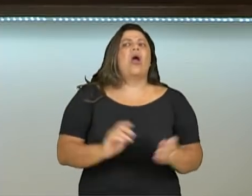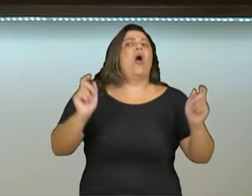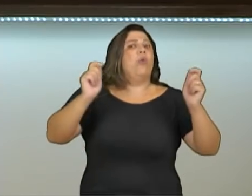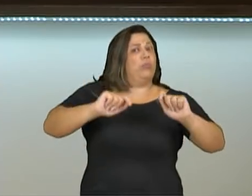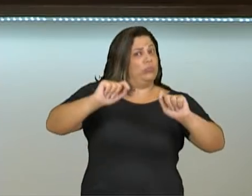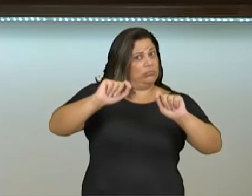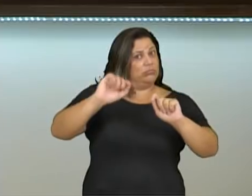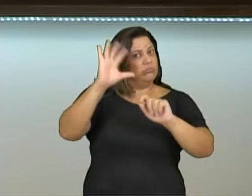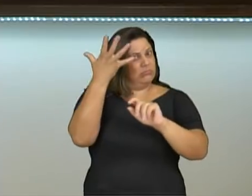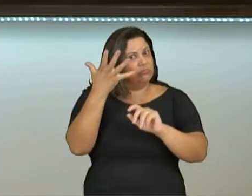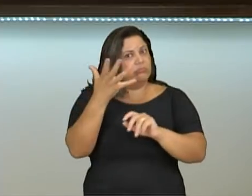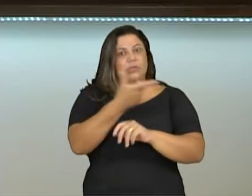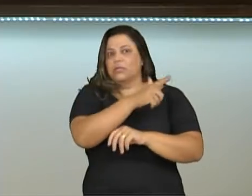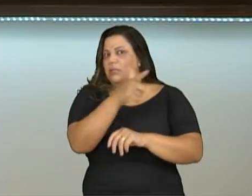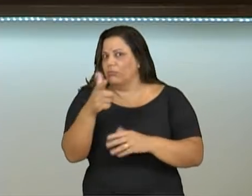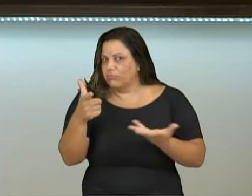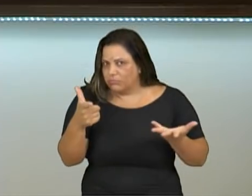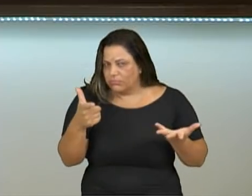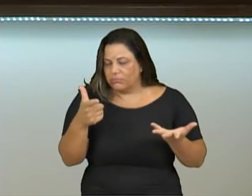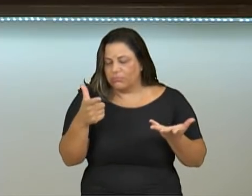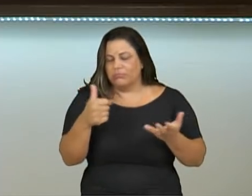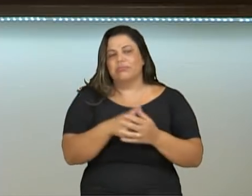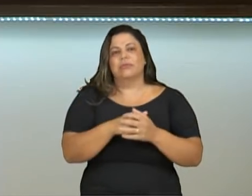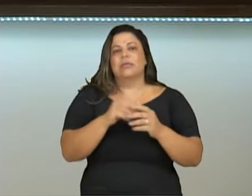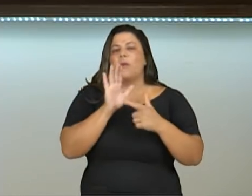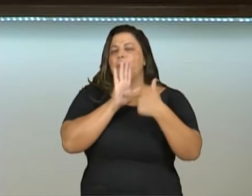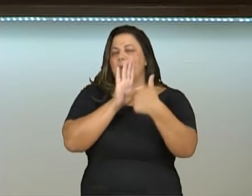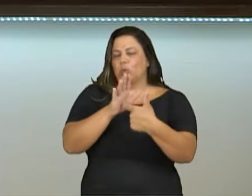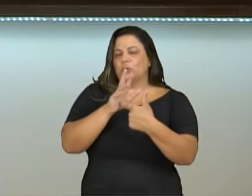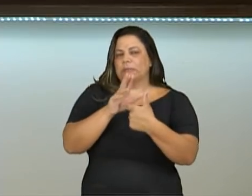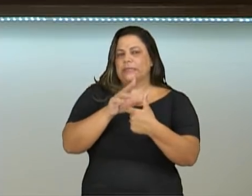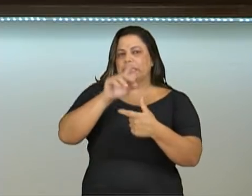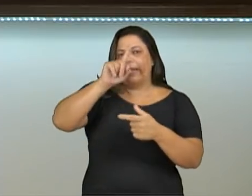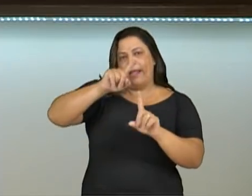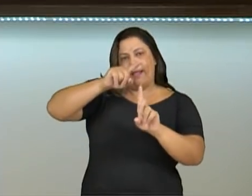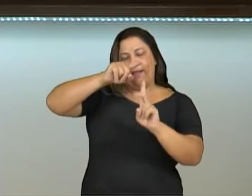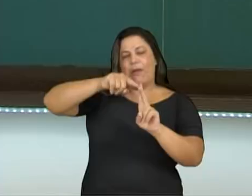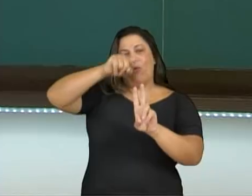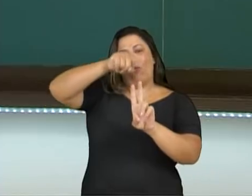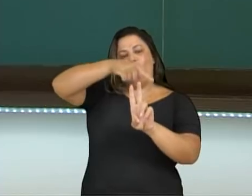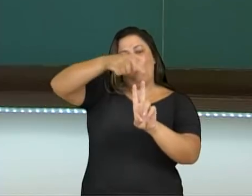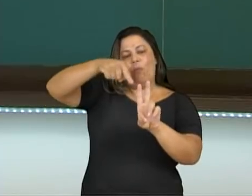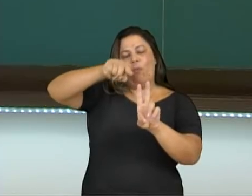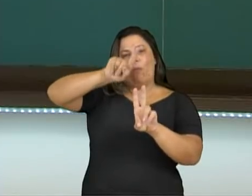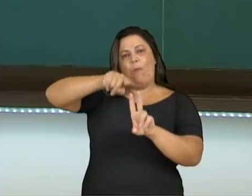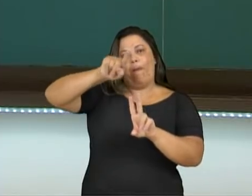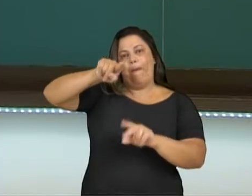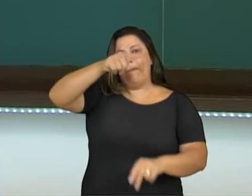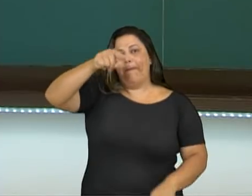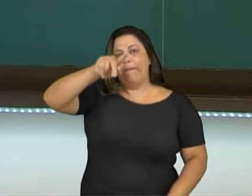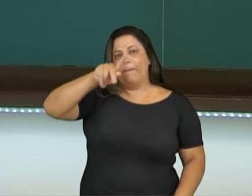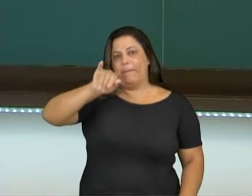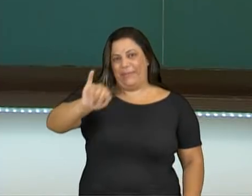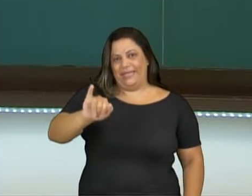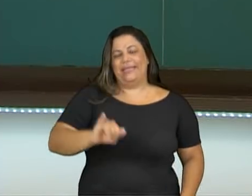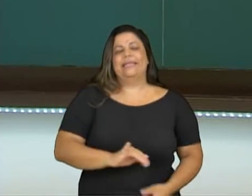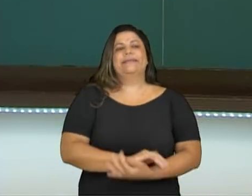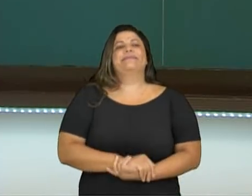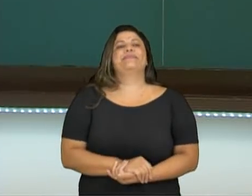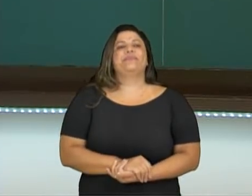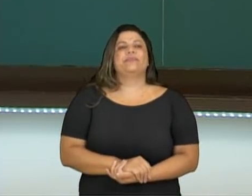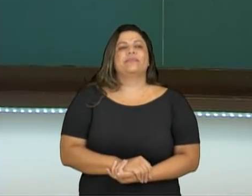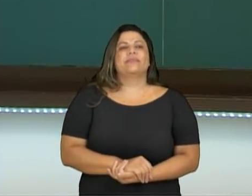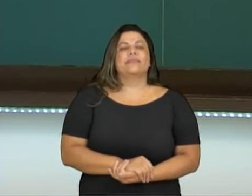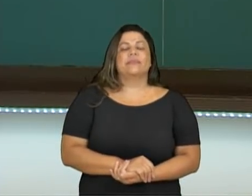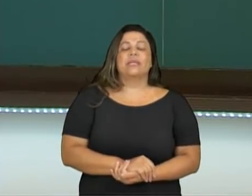não aparecer. A gente vai ver isso mais para frente, fique tranquilo. Então, transformei o 30 graus, fiz o mesmo